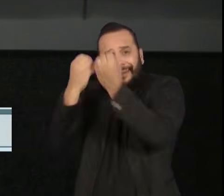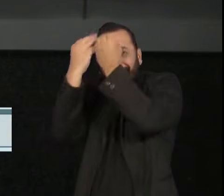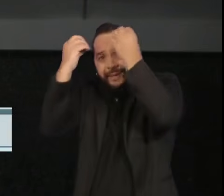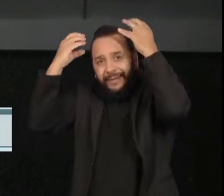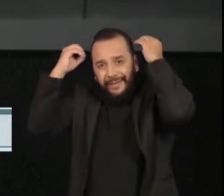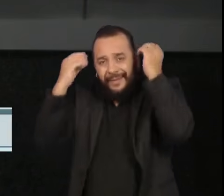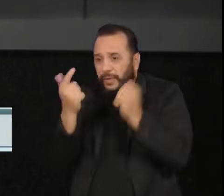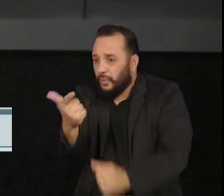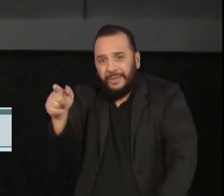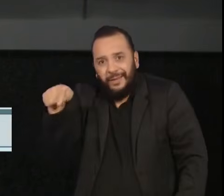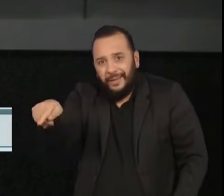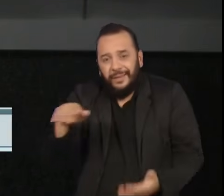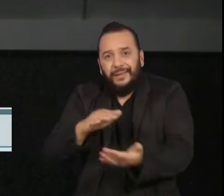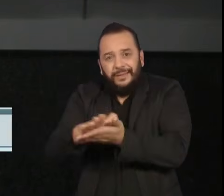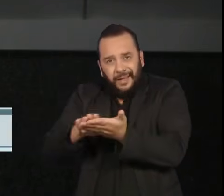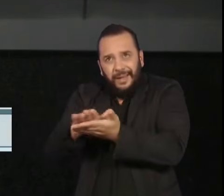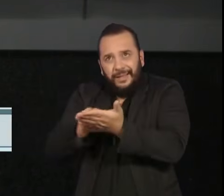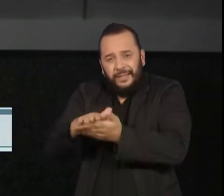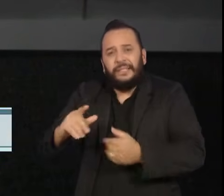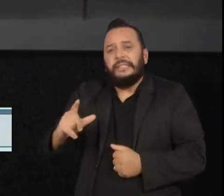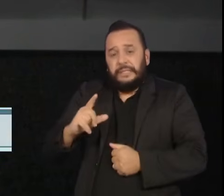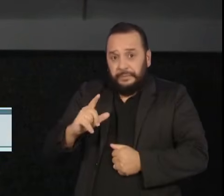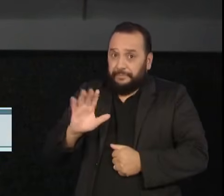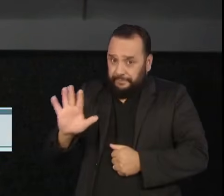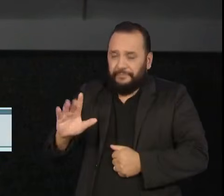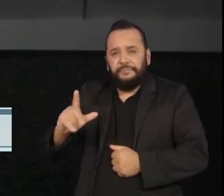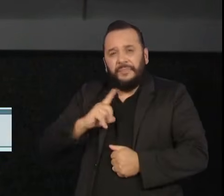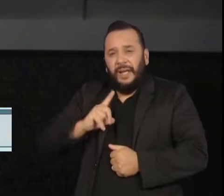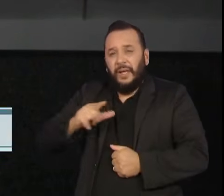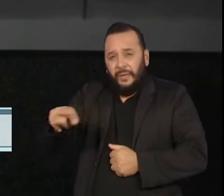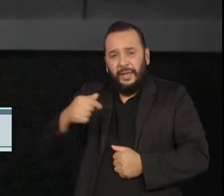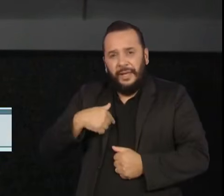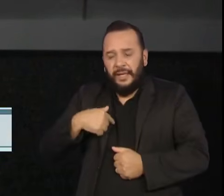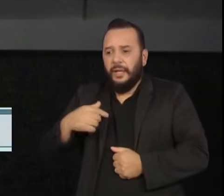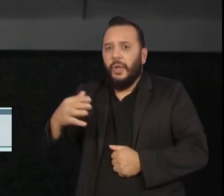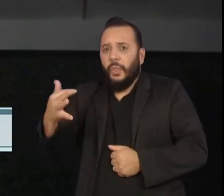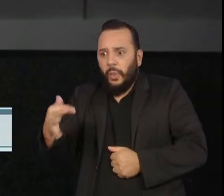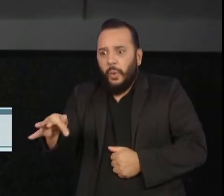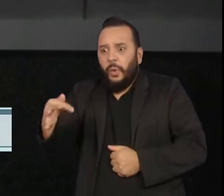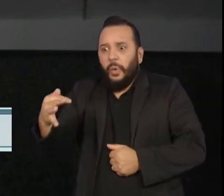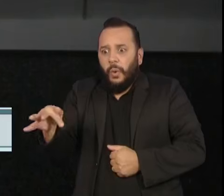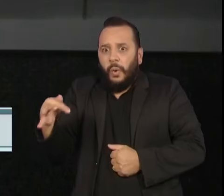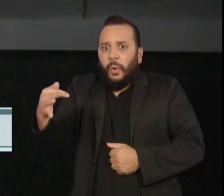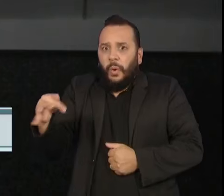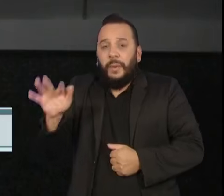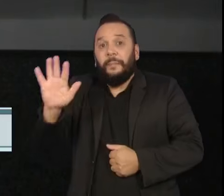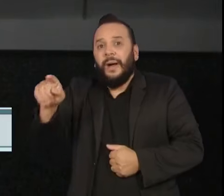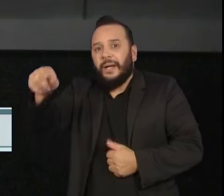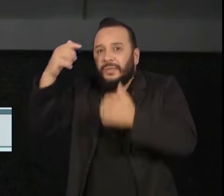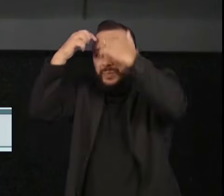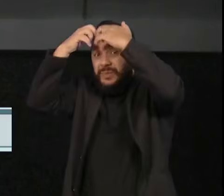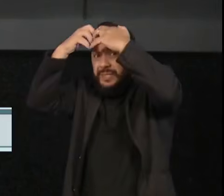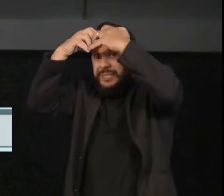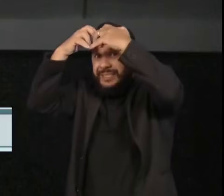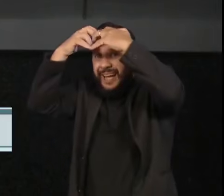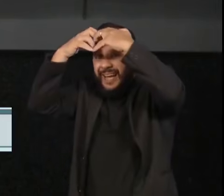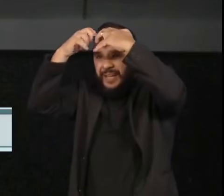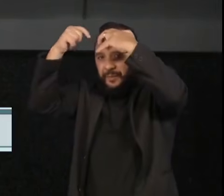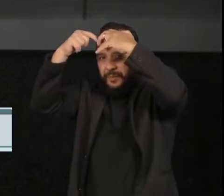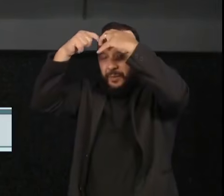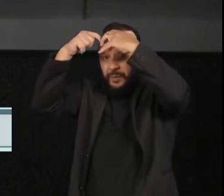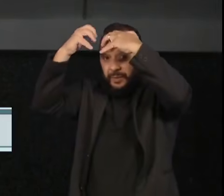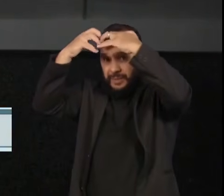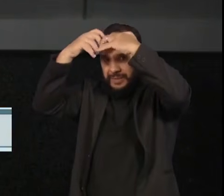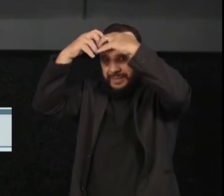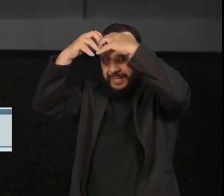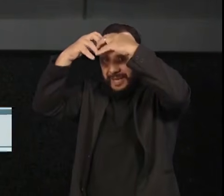medida que esse score aumenta, ou seja, naqueles indivíduos que têm um score mais alto para dor, o cérebro desses indivíduos vai ficando mais parecido